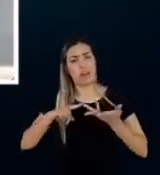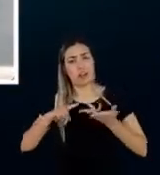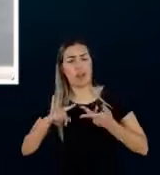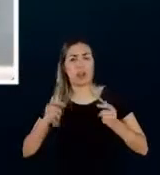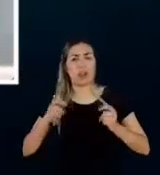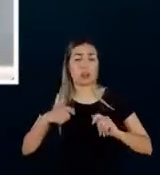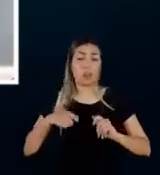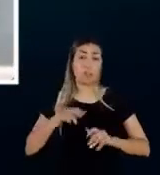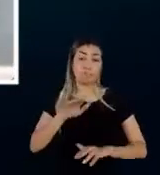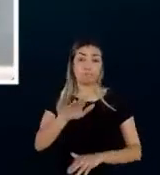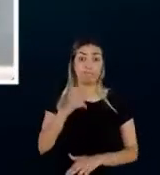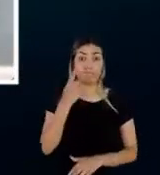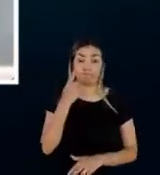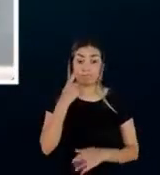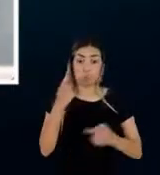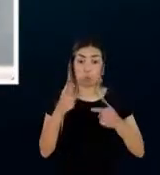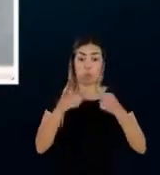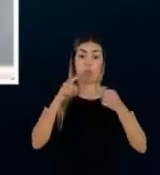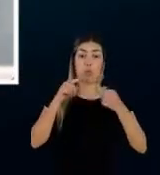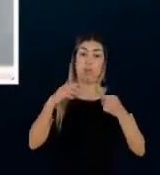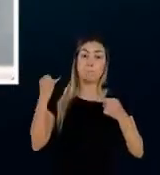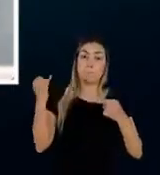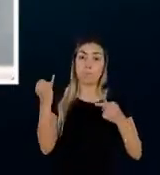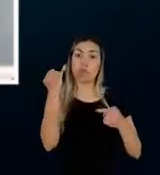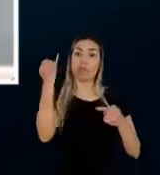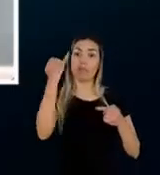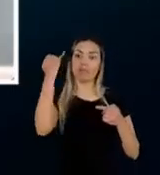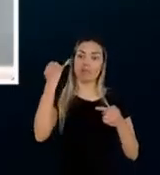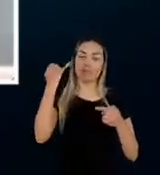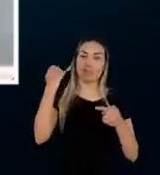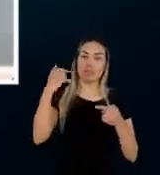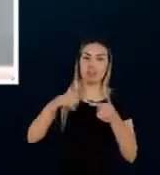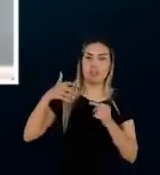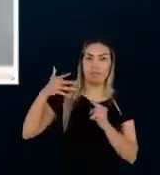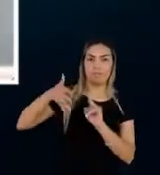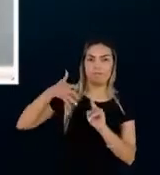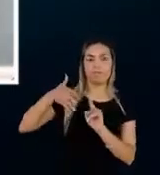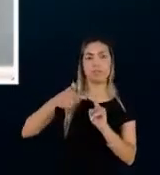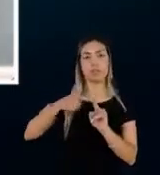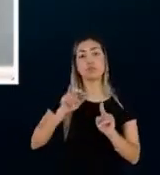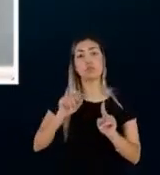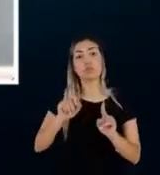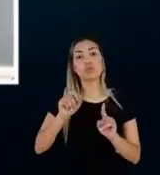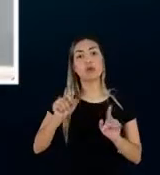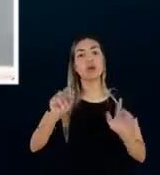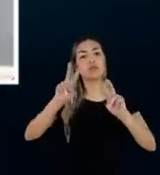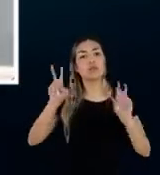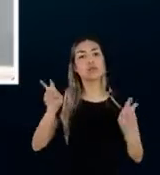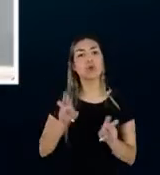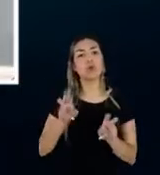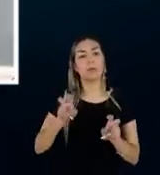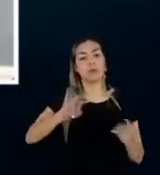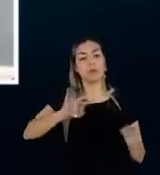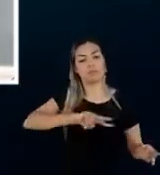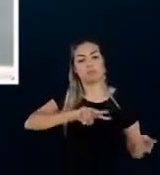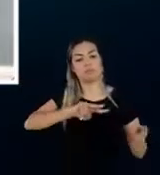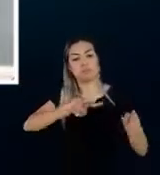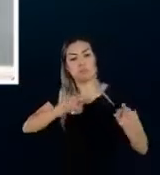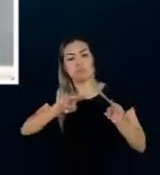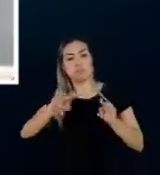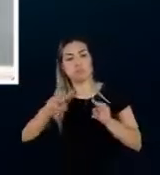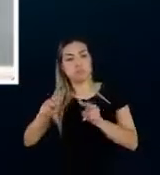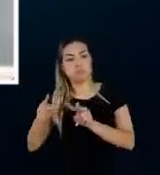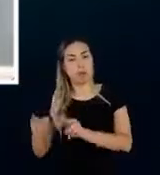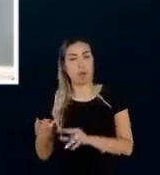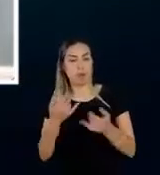um ponto muito importante que foi trazido é a questão da transição energética,